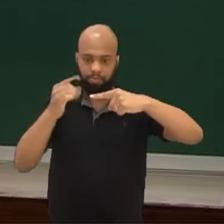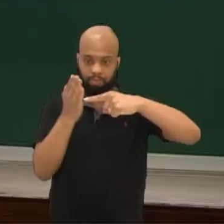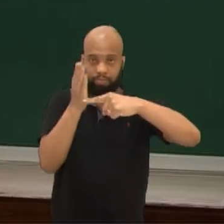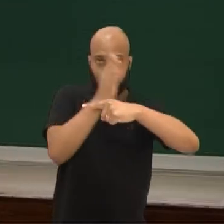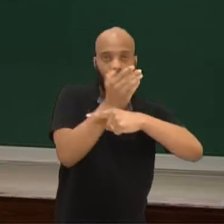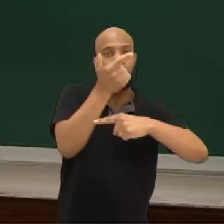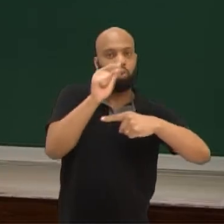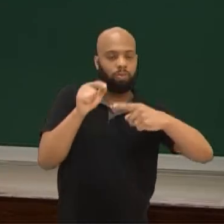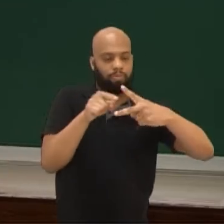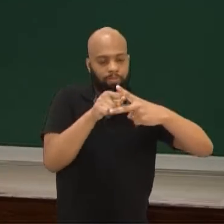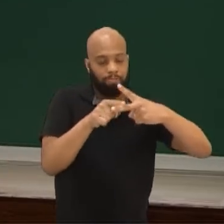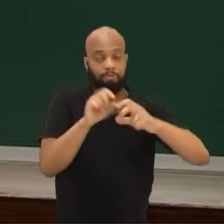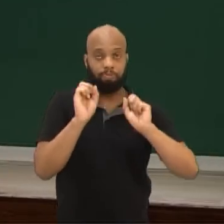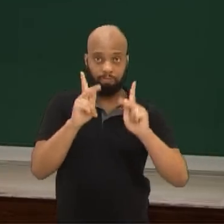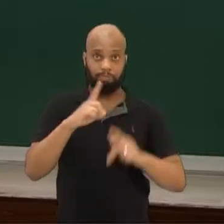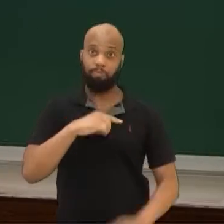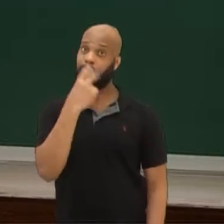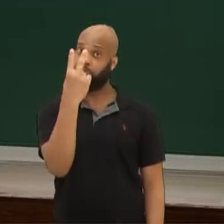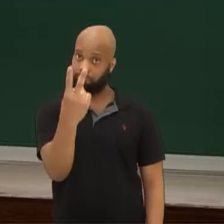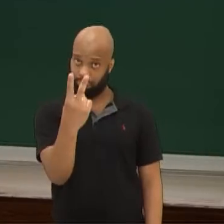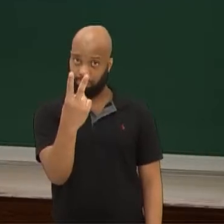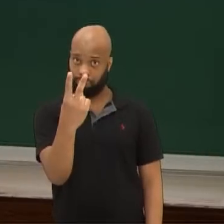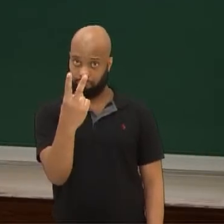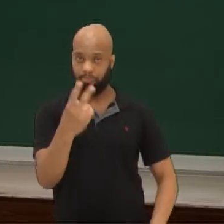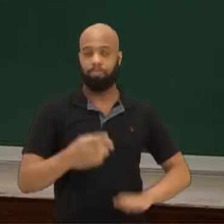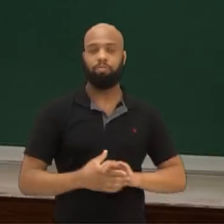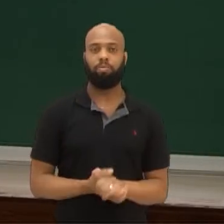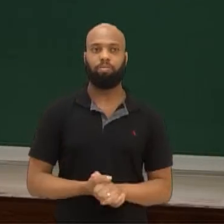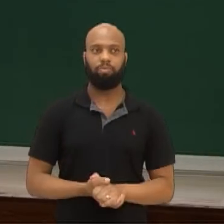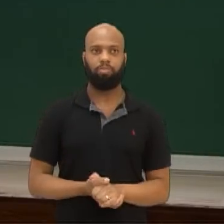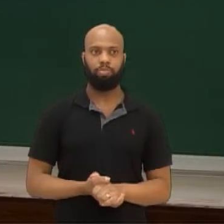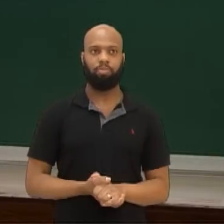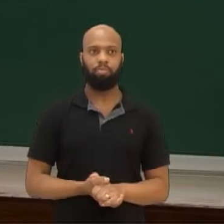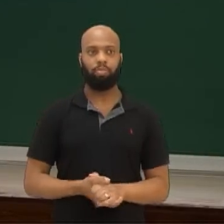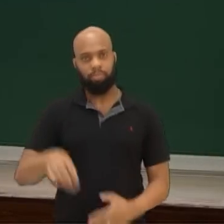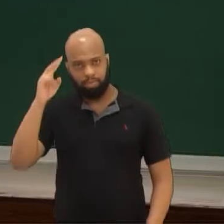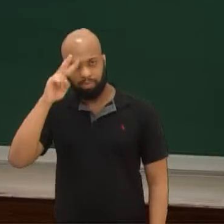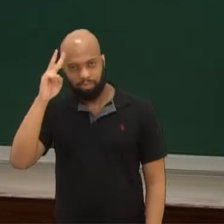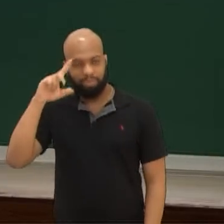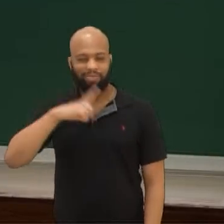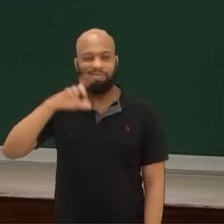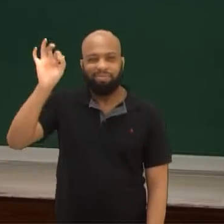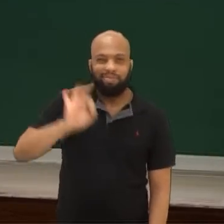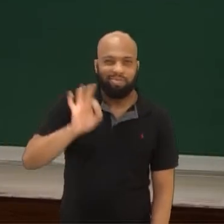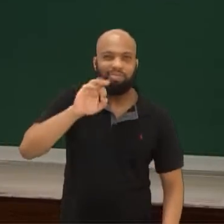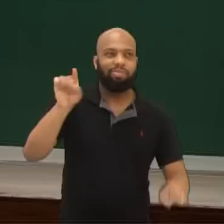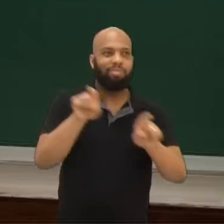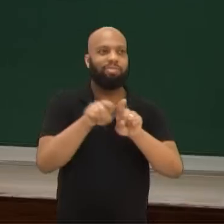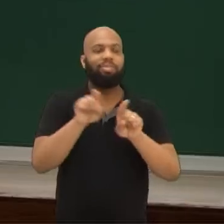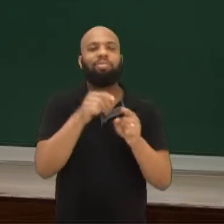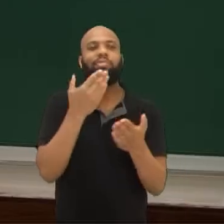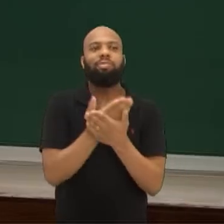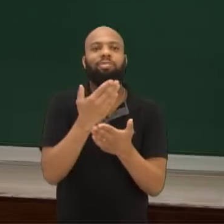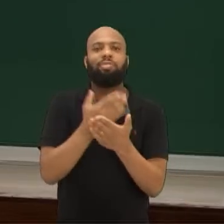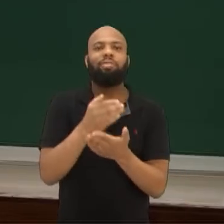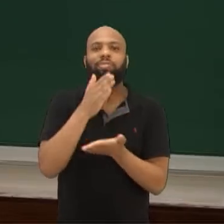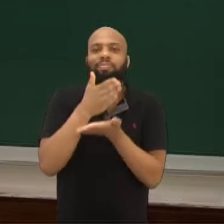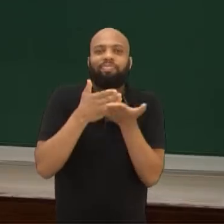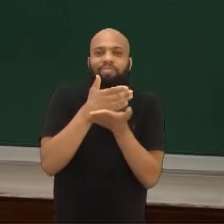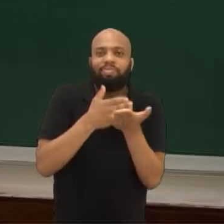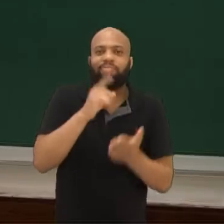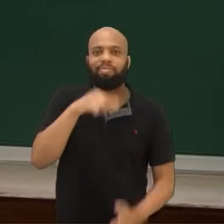para a minha esquerda, 2 de 1/4 da volta, certo? Lembra lá em porcentagem que a gente estudou que metade